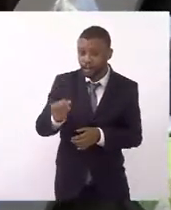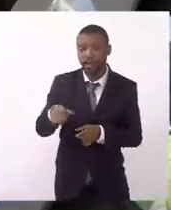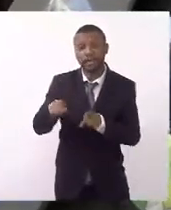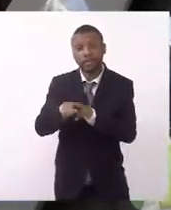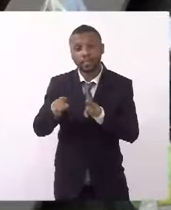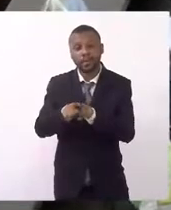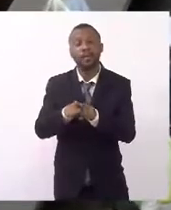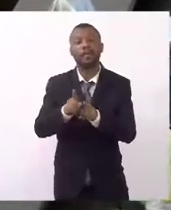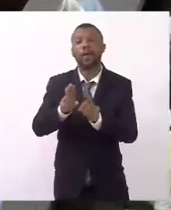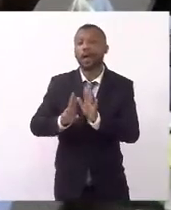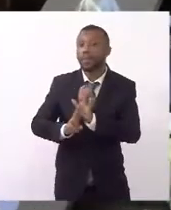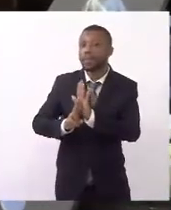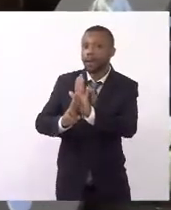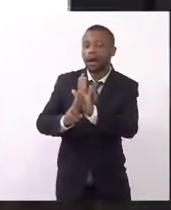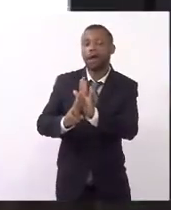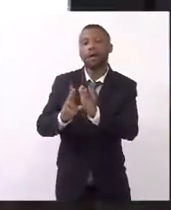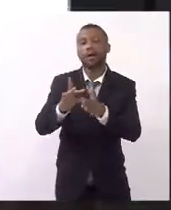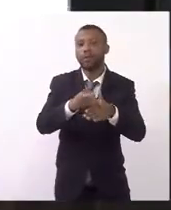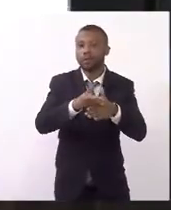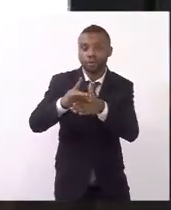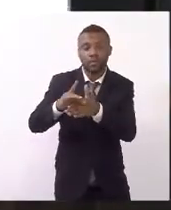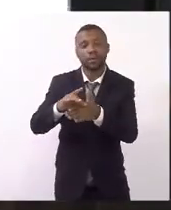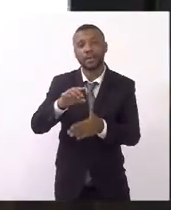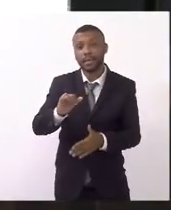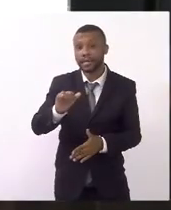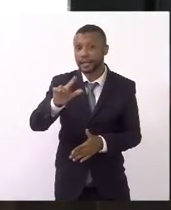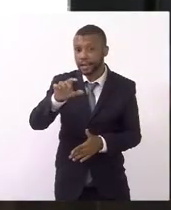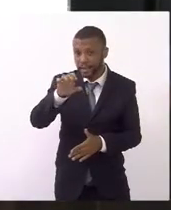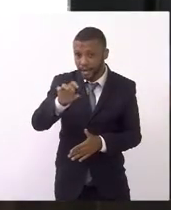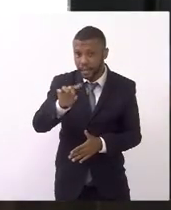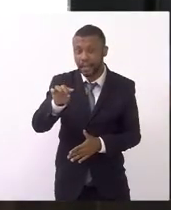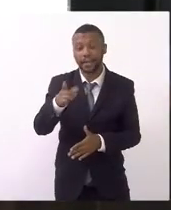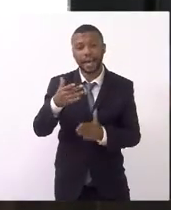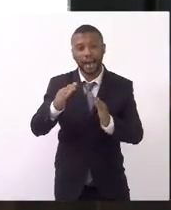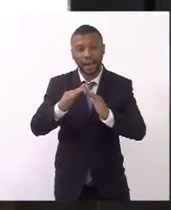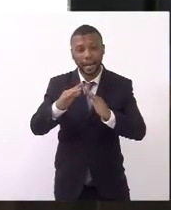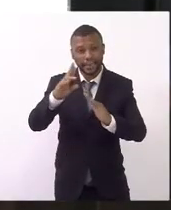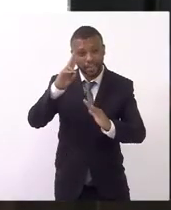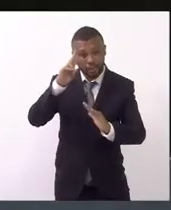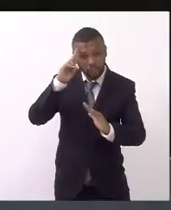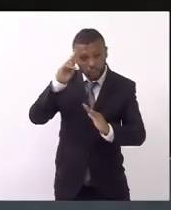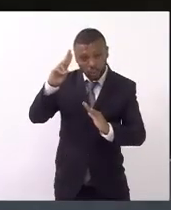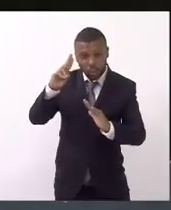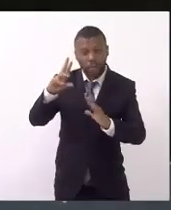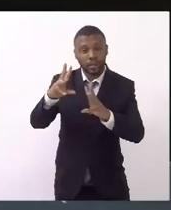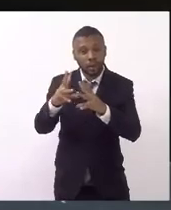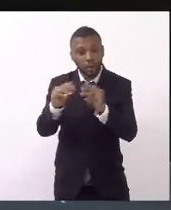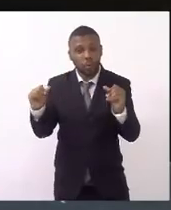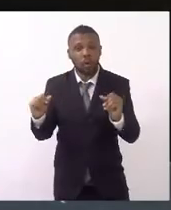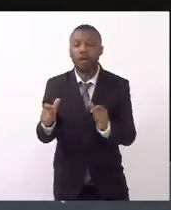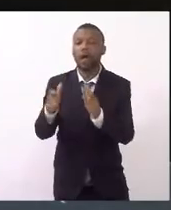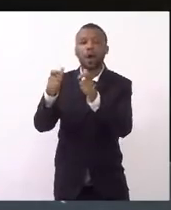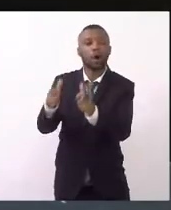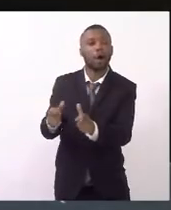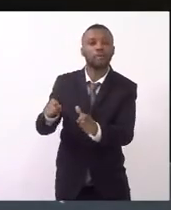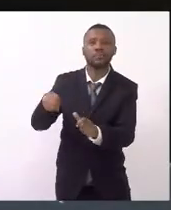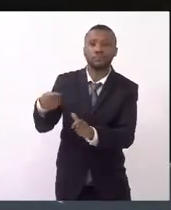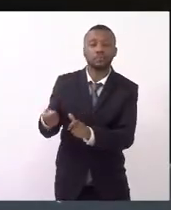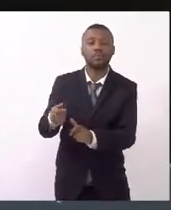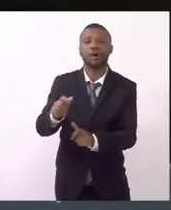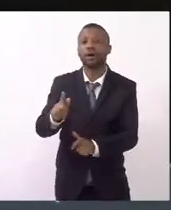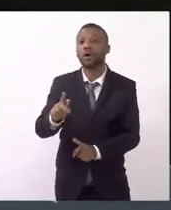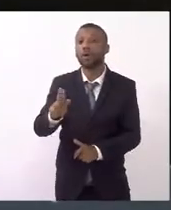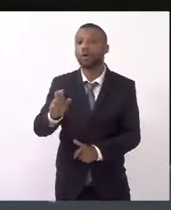comunidade de terreiro e Leu neste álbum a casa do senhor da cura localizada na Cidade de